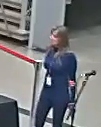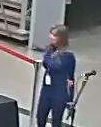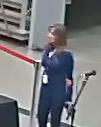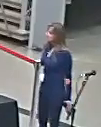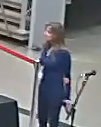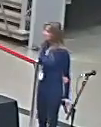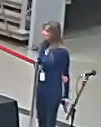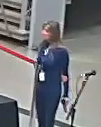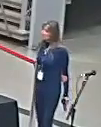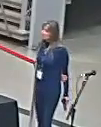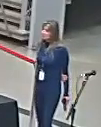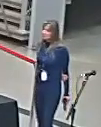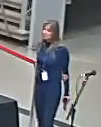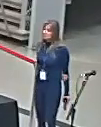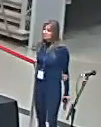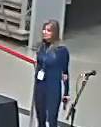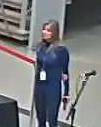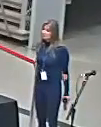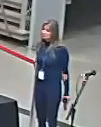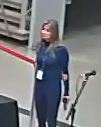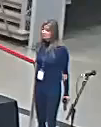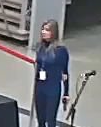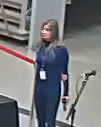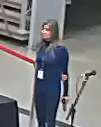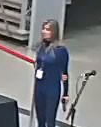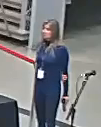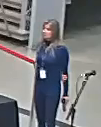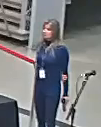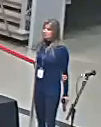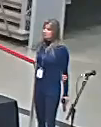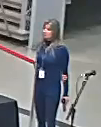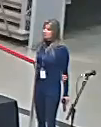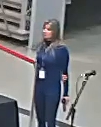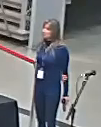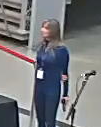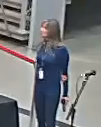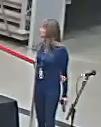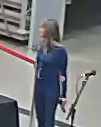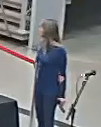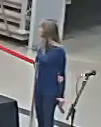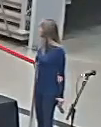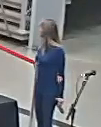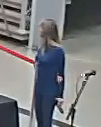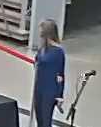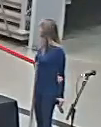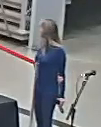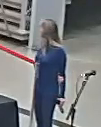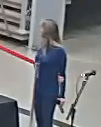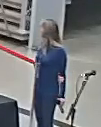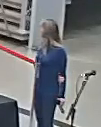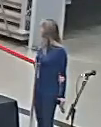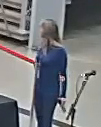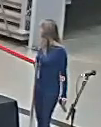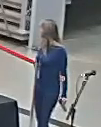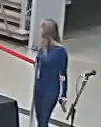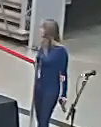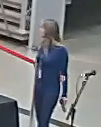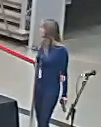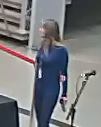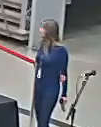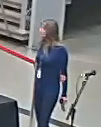ao Dr para debater as condições de acessibilidade no serviço de transporte coletivo rodoviário